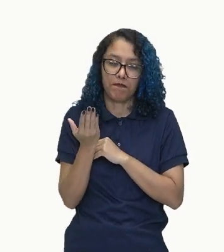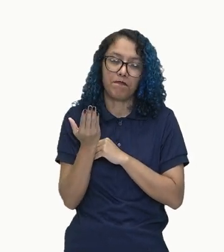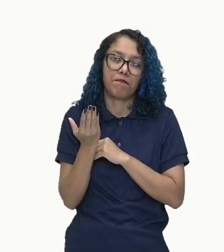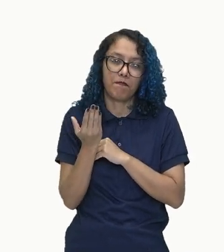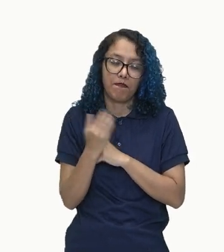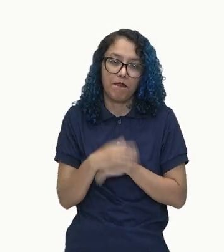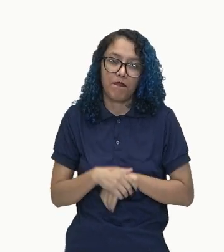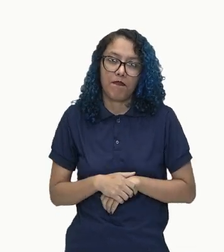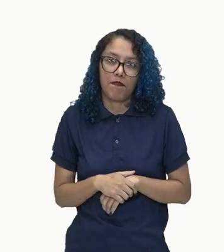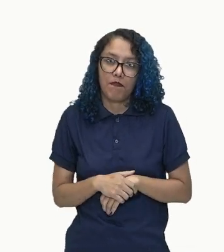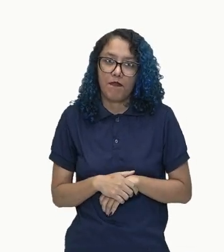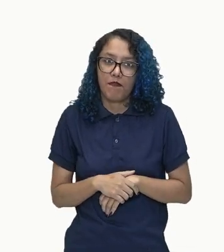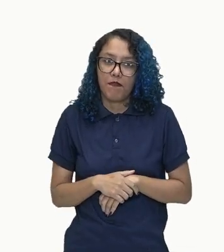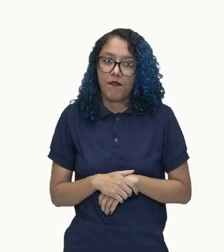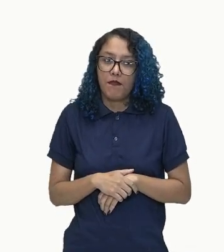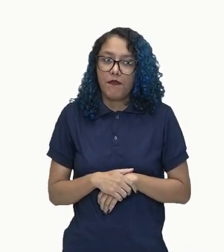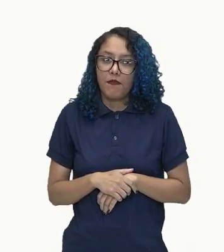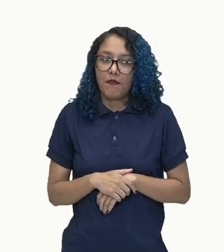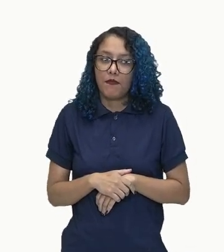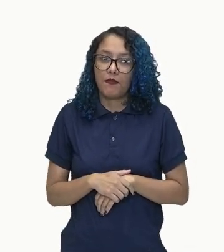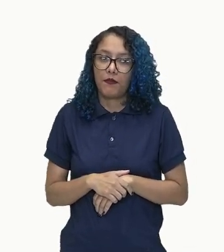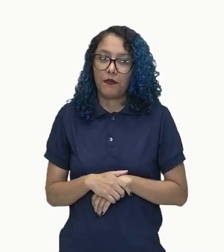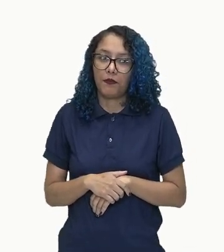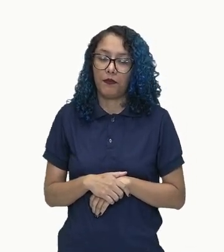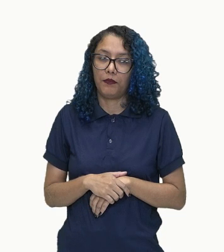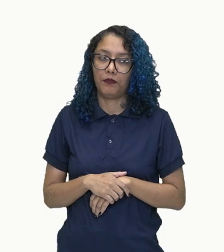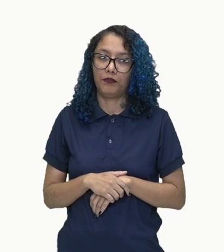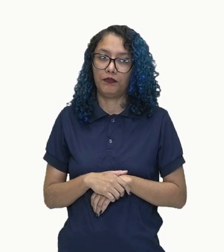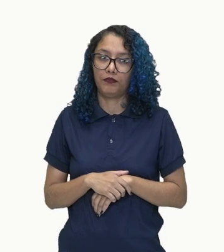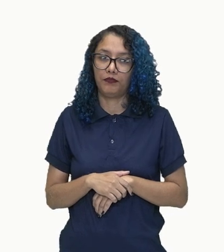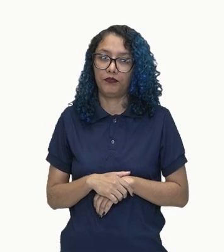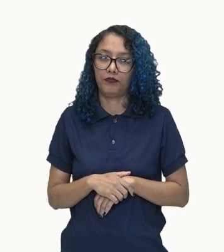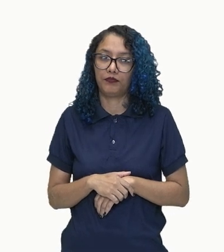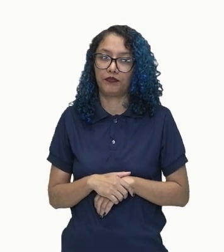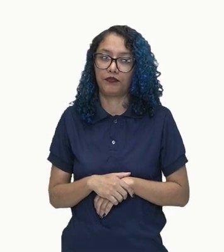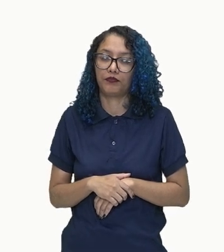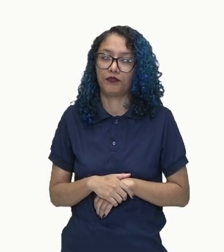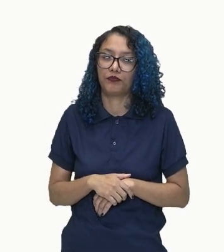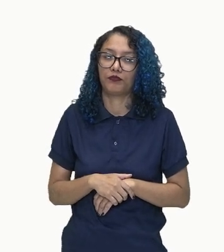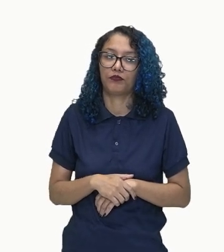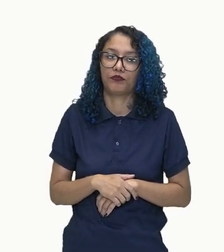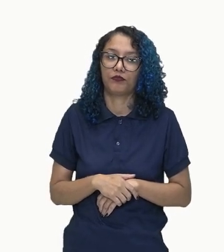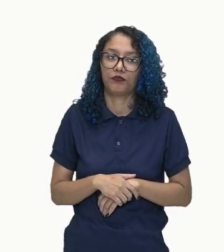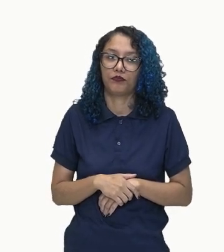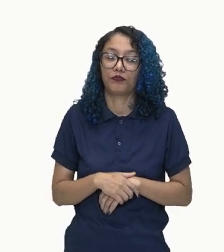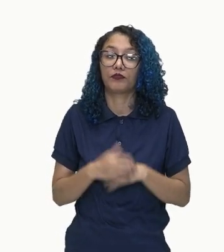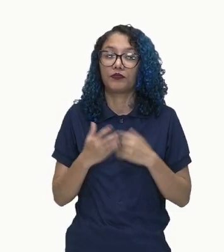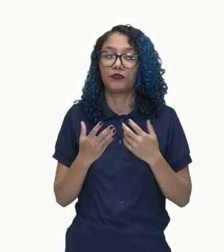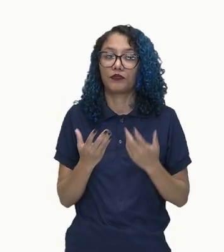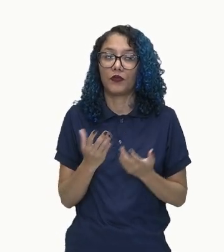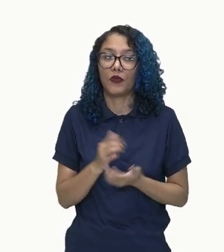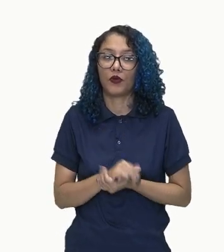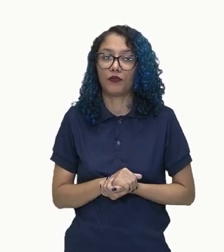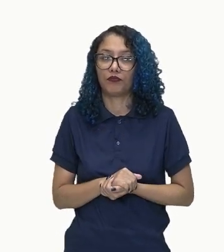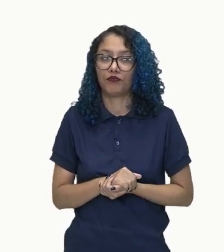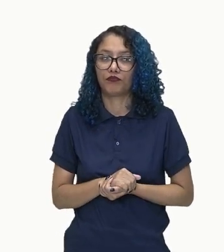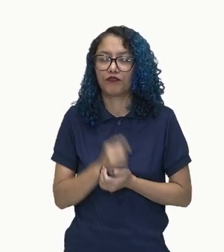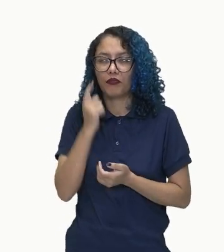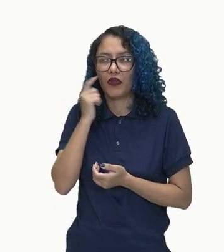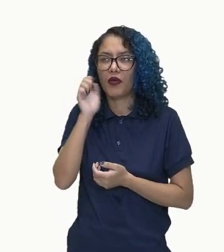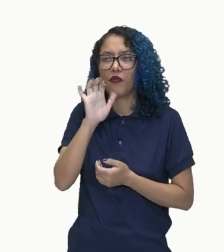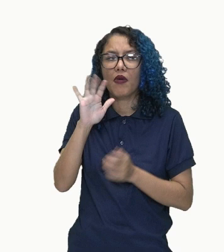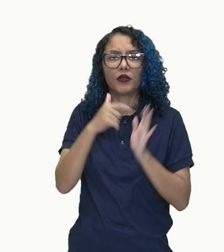O que a gente pode pensar, né, nessa ilustração aí? Ó? Nós estamos tendo uma reação